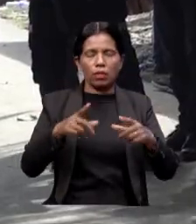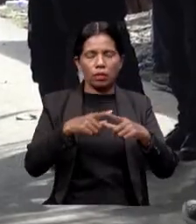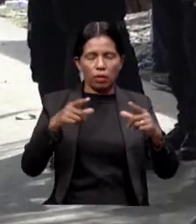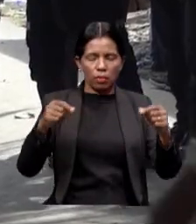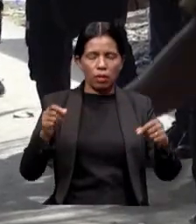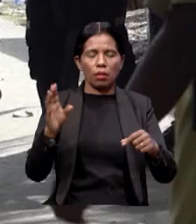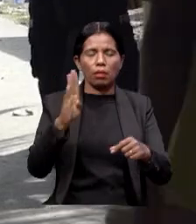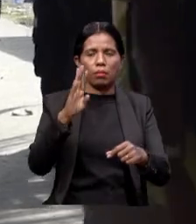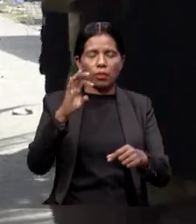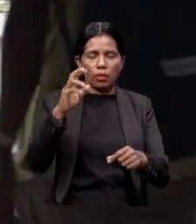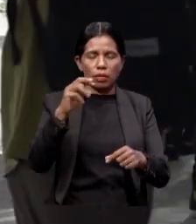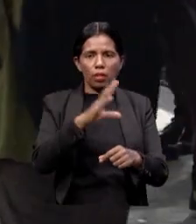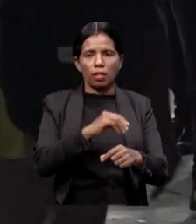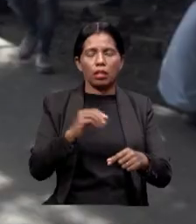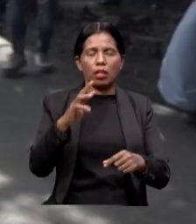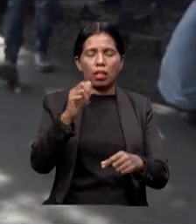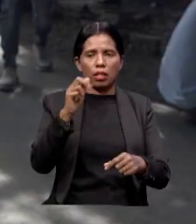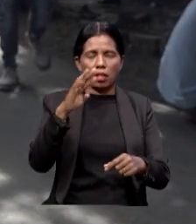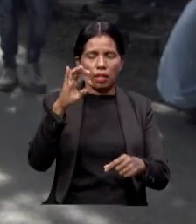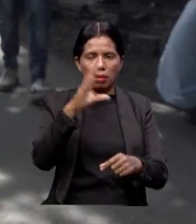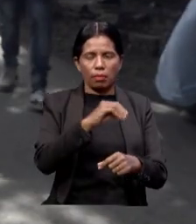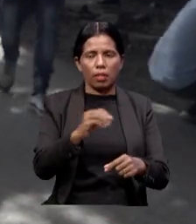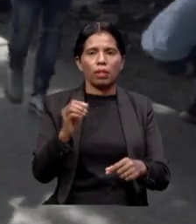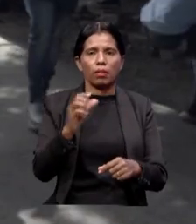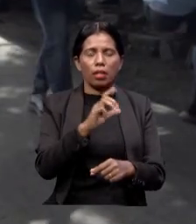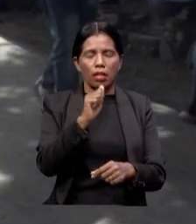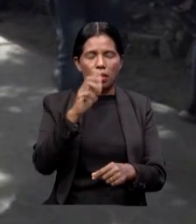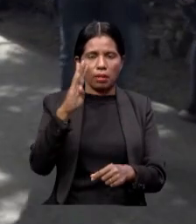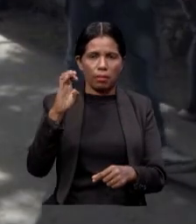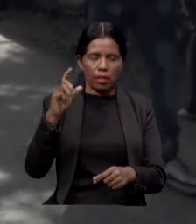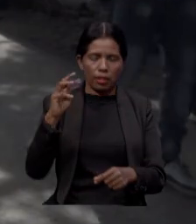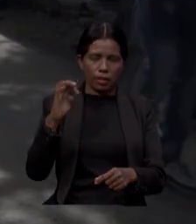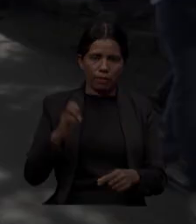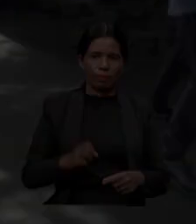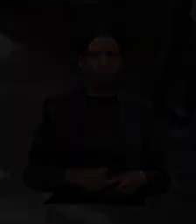Brunei, Arabia Saudita, no Alemanya. Lamberto da Silva, GMN.